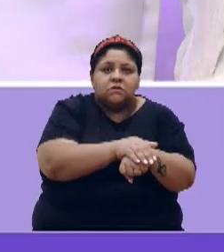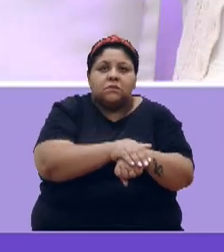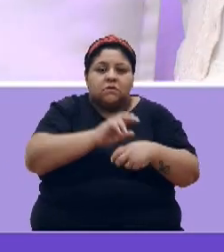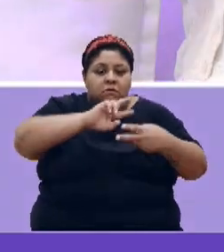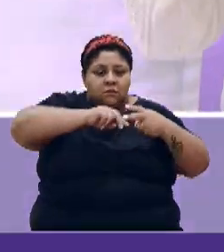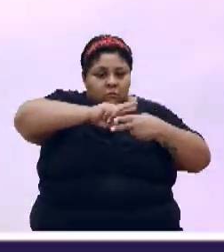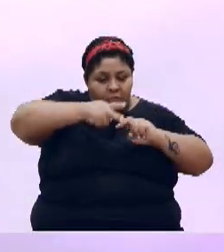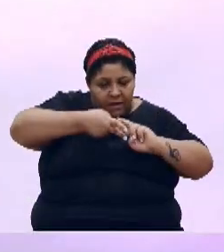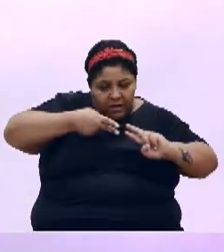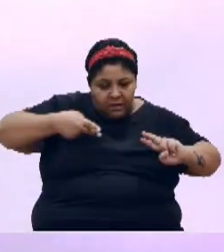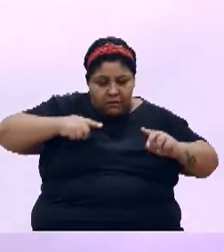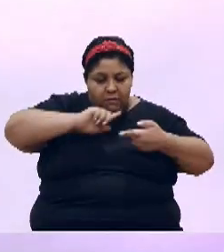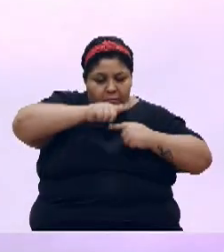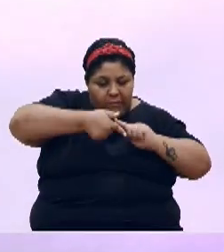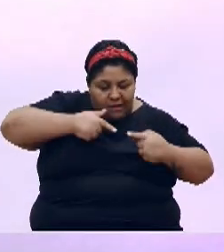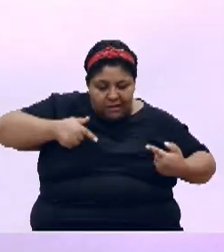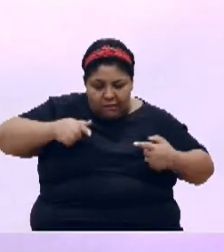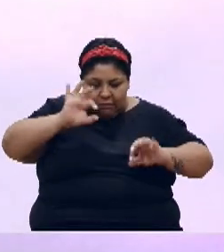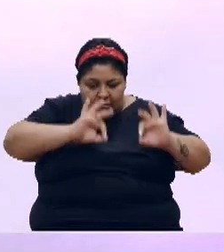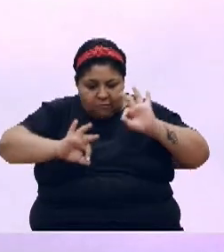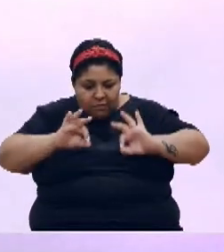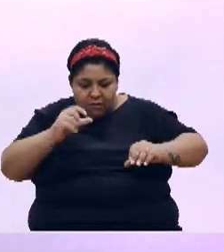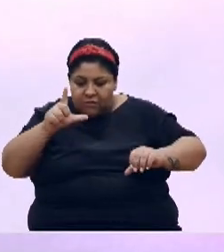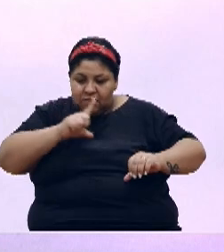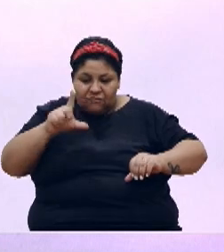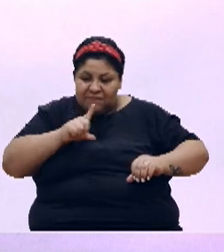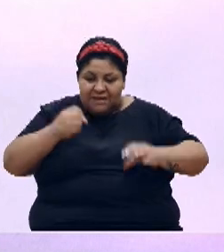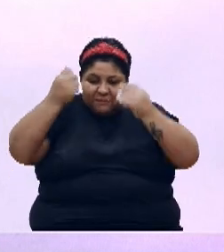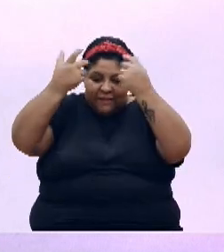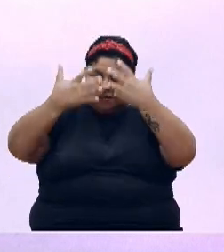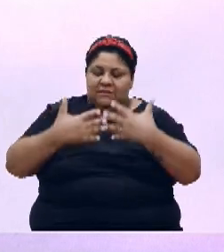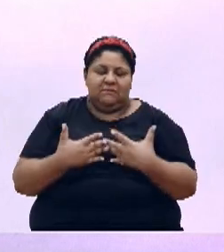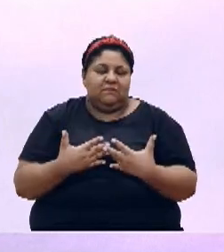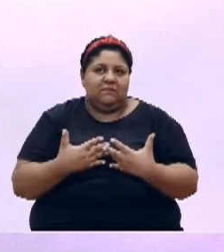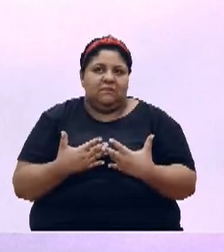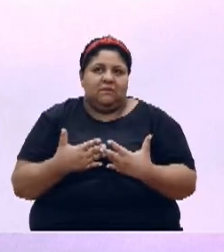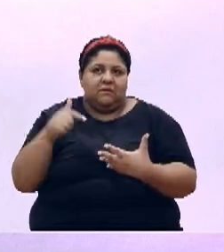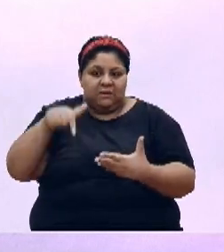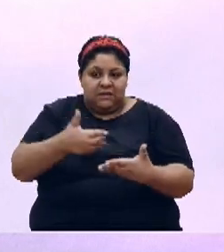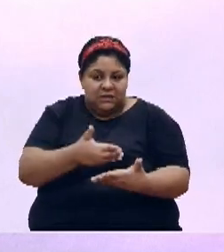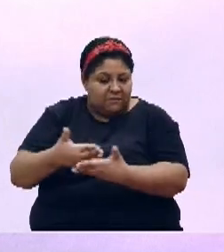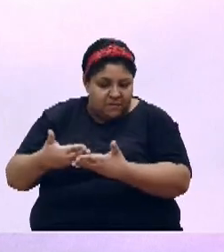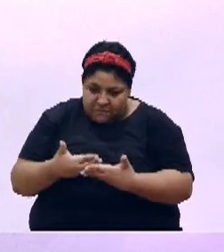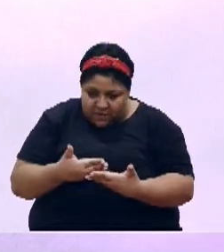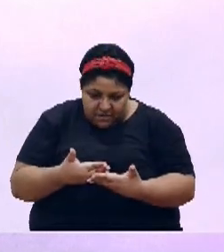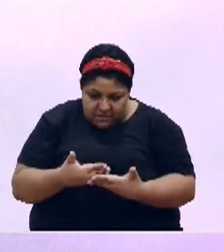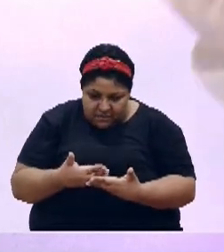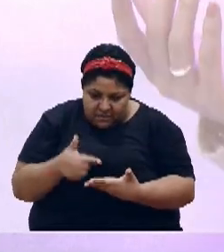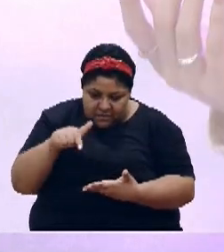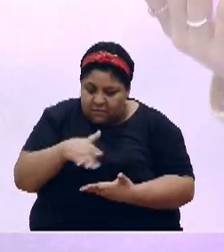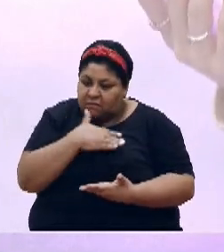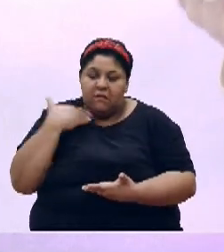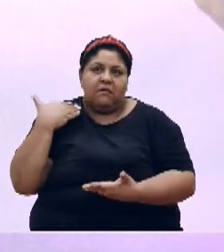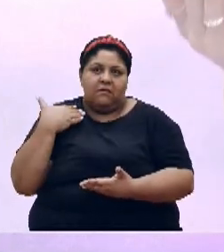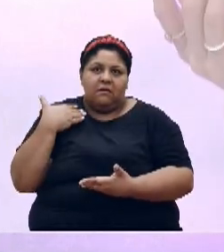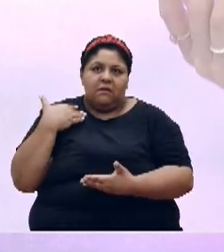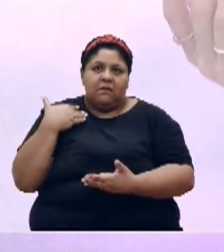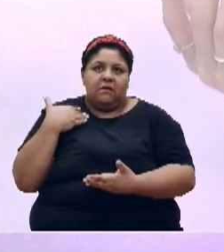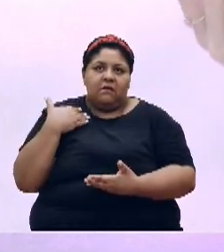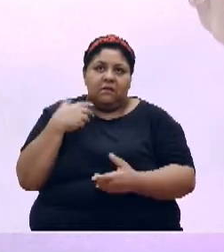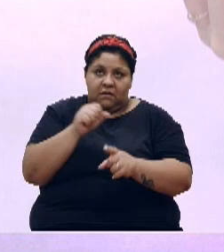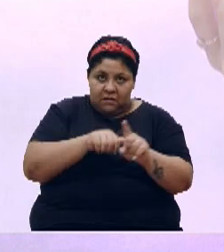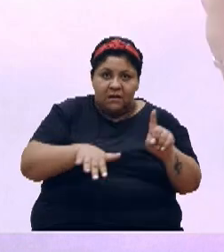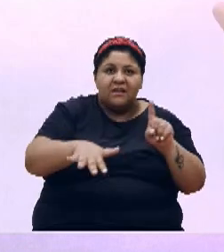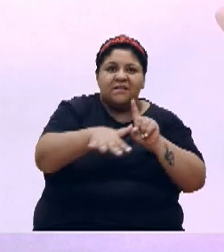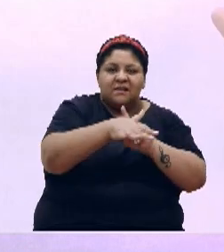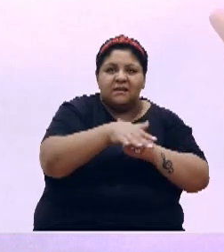pela formação, pelo que não tem nem explicação desse bebê não tá aí. Então, e para além disso, a sociedade nos